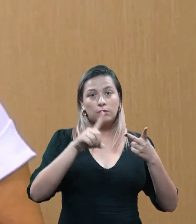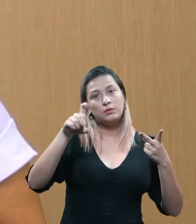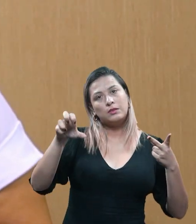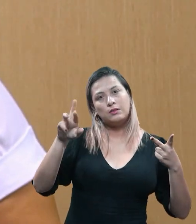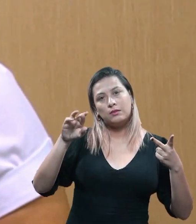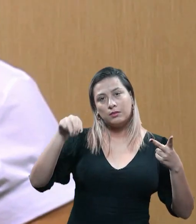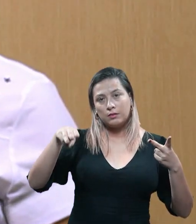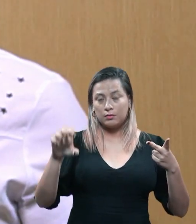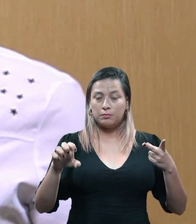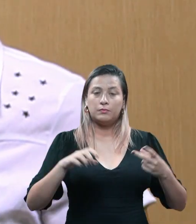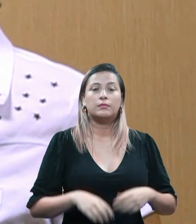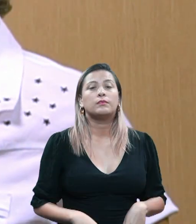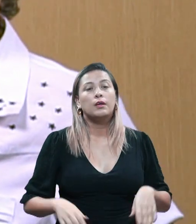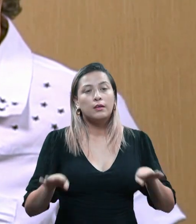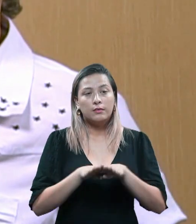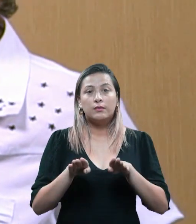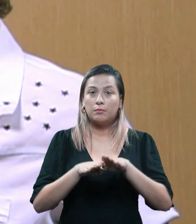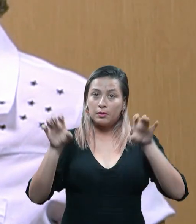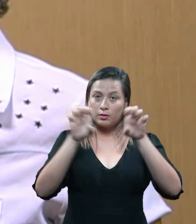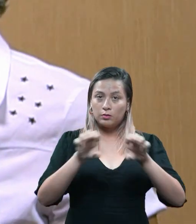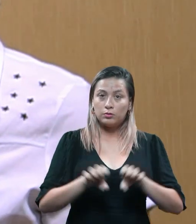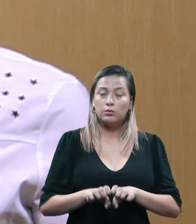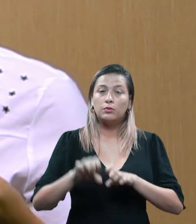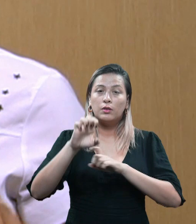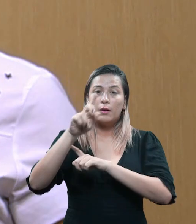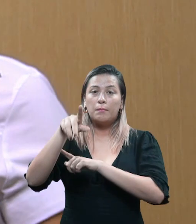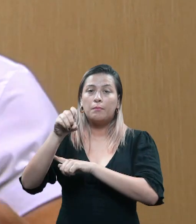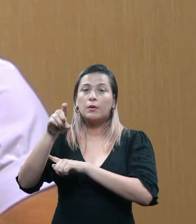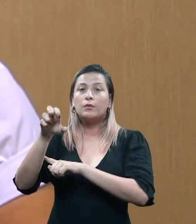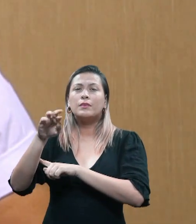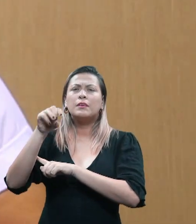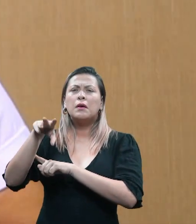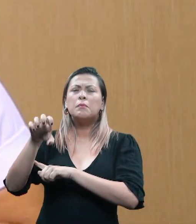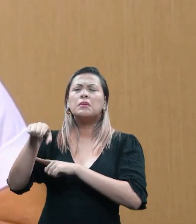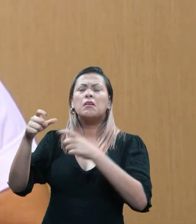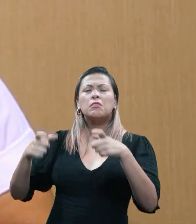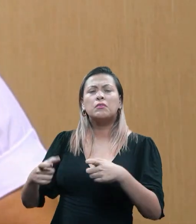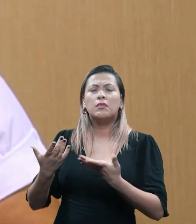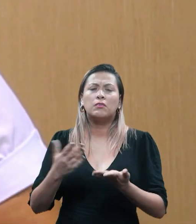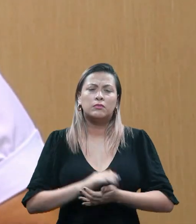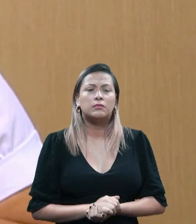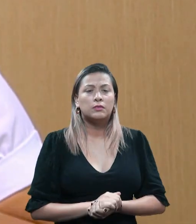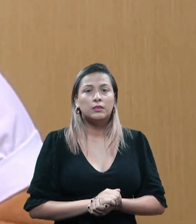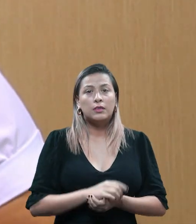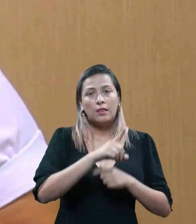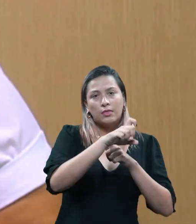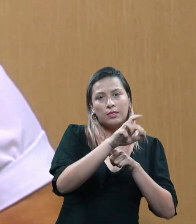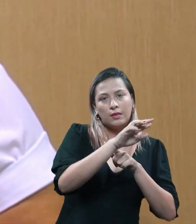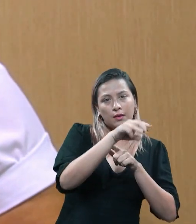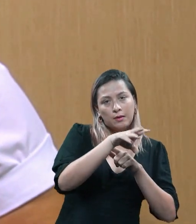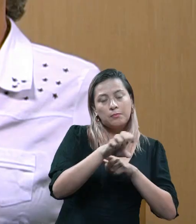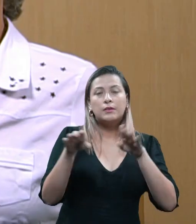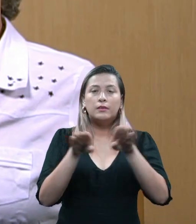Existe ainda uma estrutura conhecida como hipoderme, que está localizada entre a derme e a tela